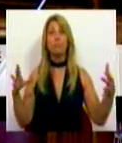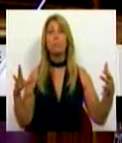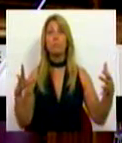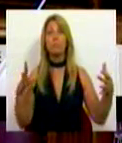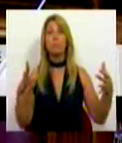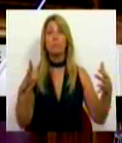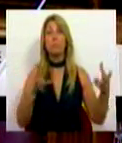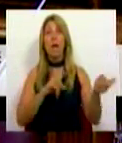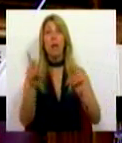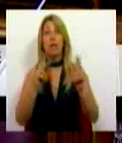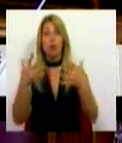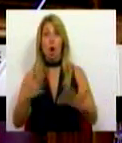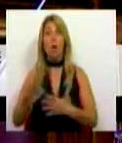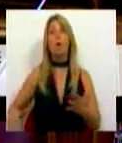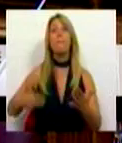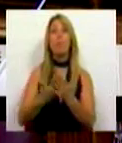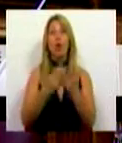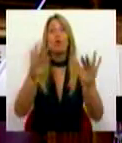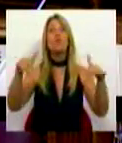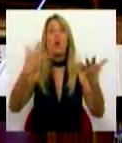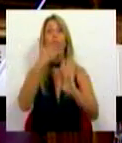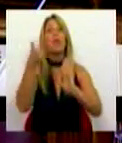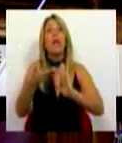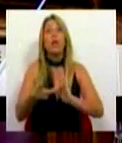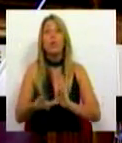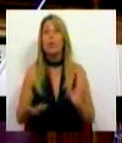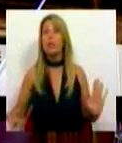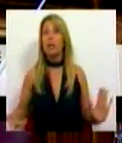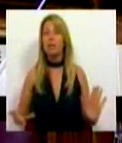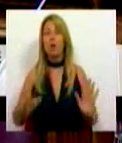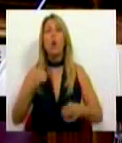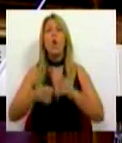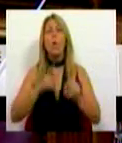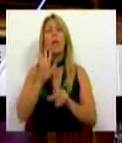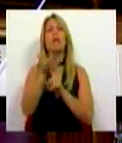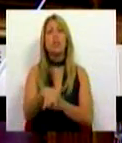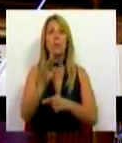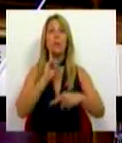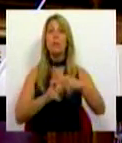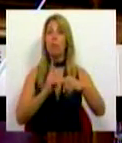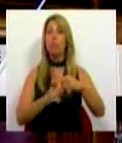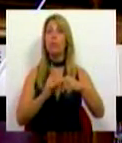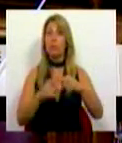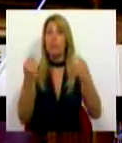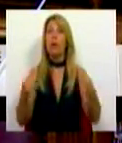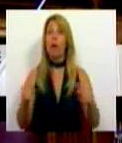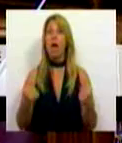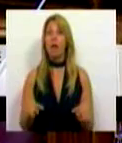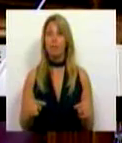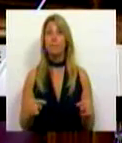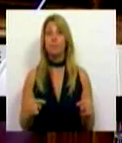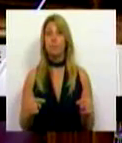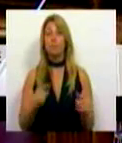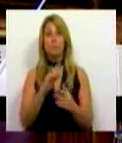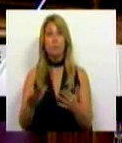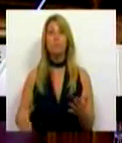agora propostas podem vir a introduzir? Qual é a discriminação positiva que existe na proposta